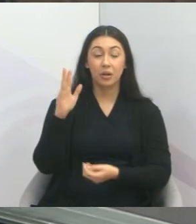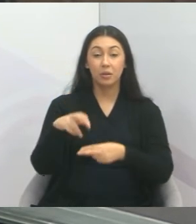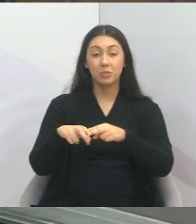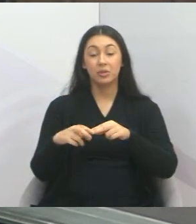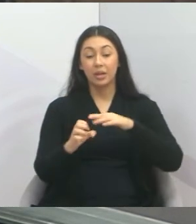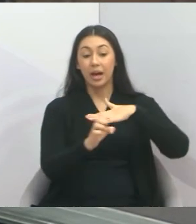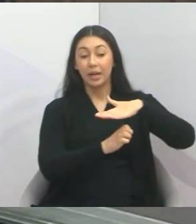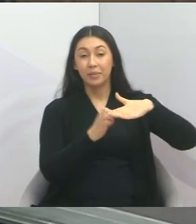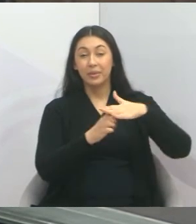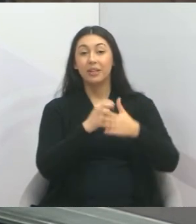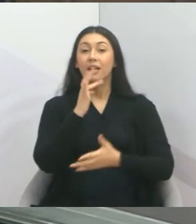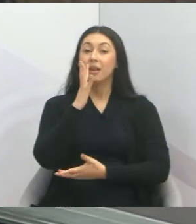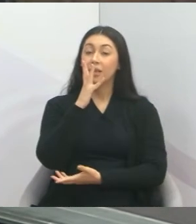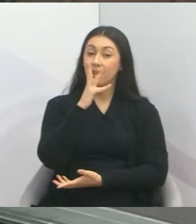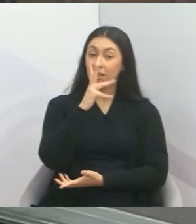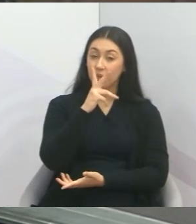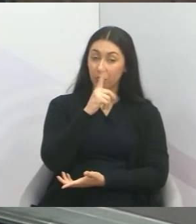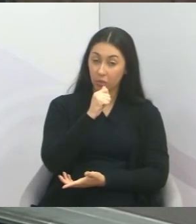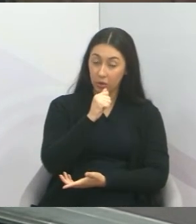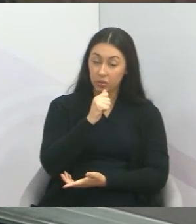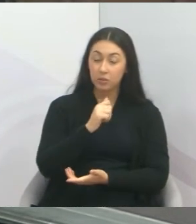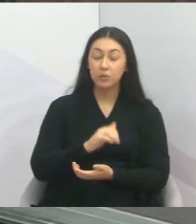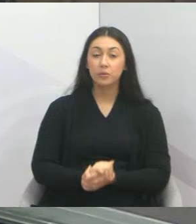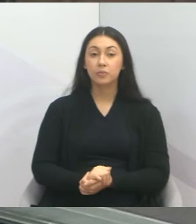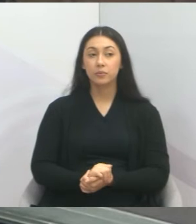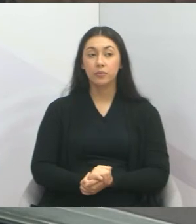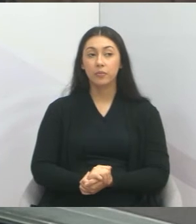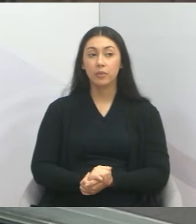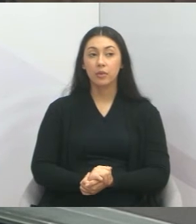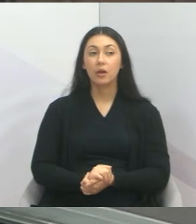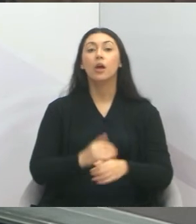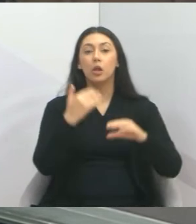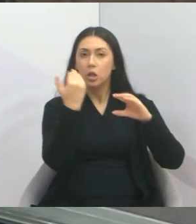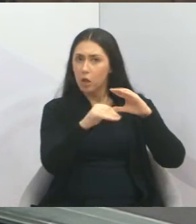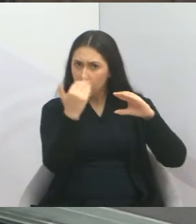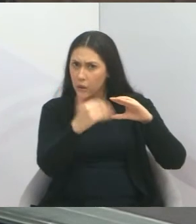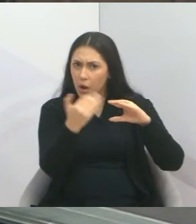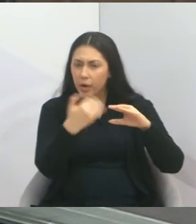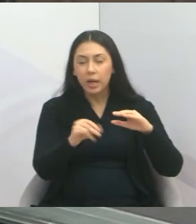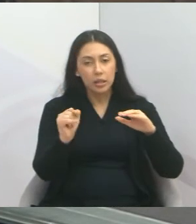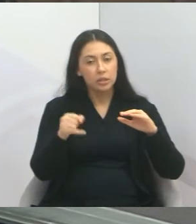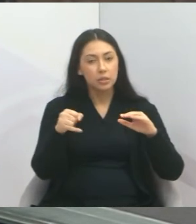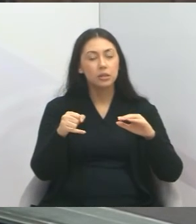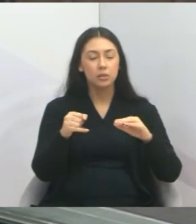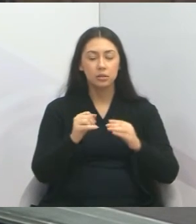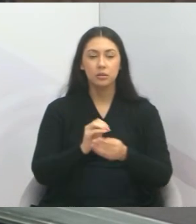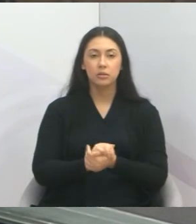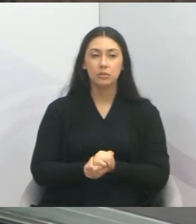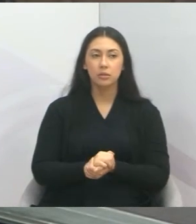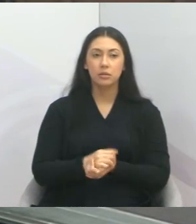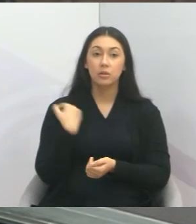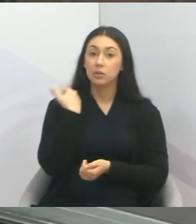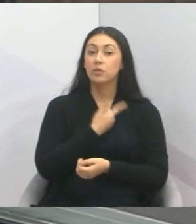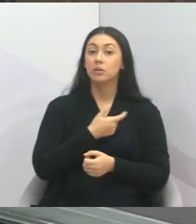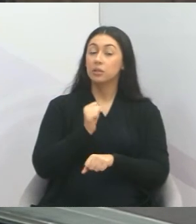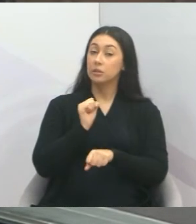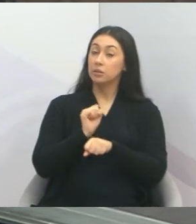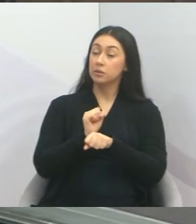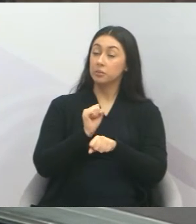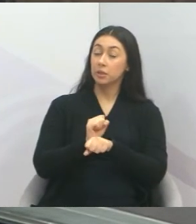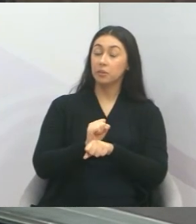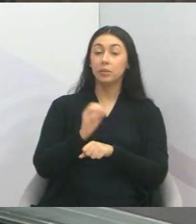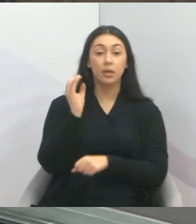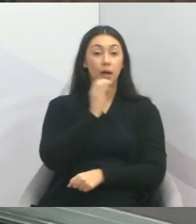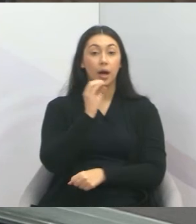empresa vem retardando a entrega por conta disso tem sido notificada pela secretaria de saúde e esperamos a em